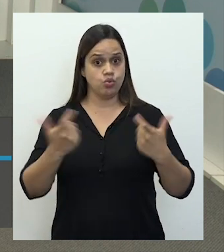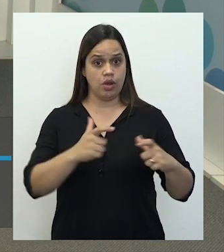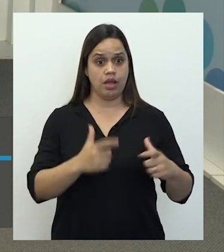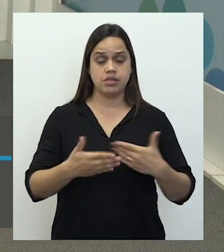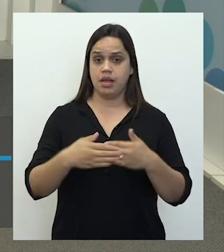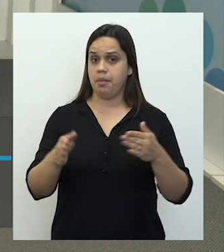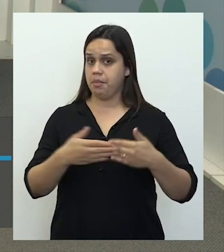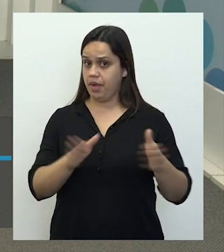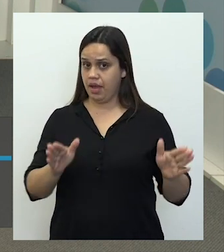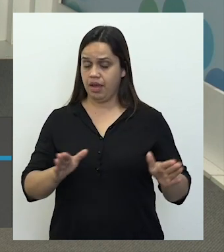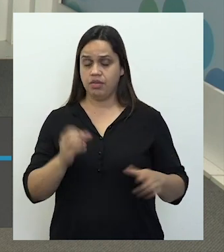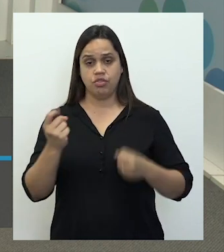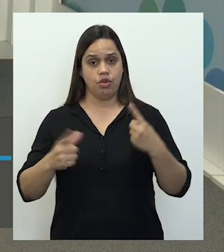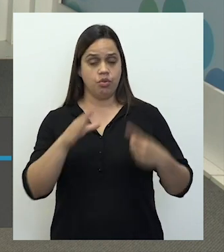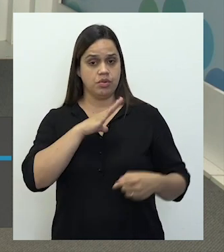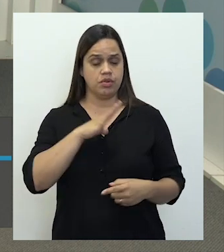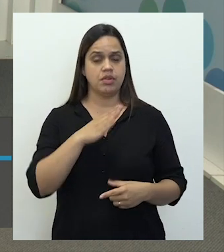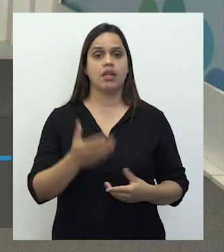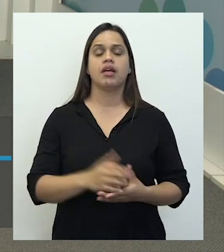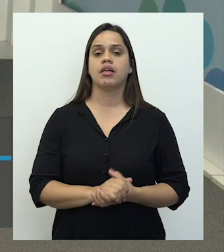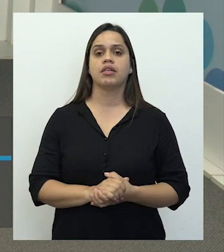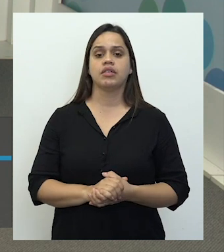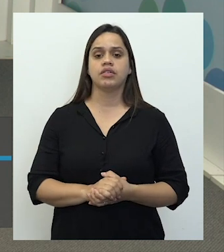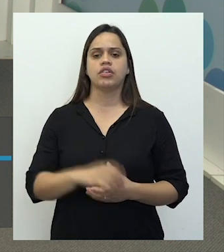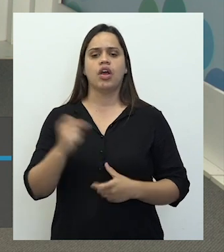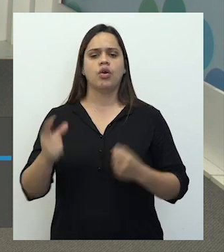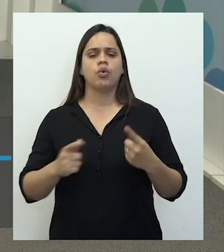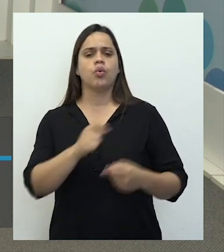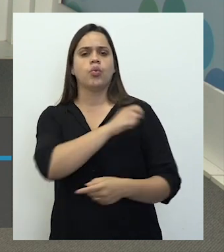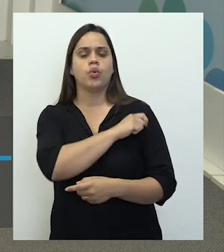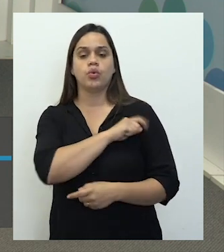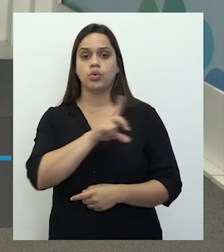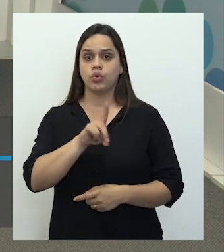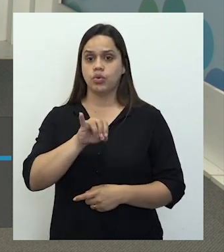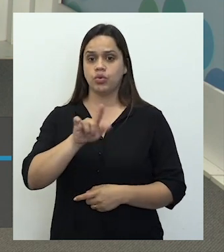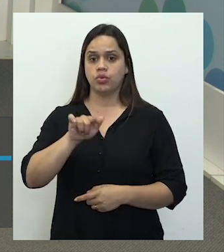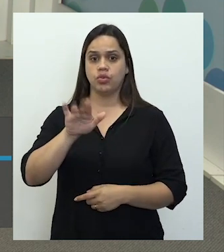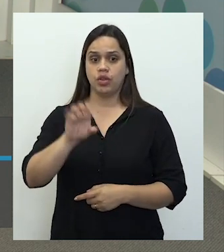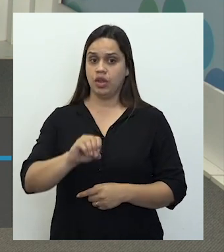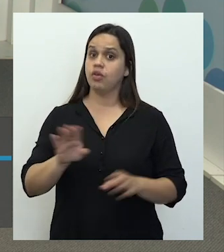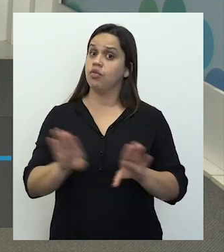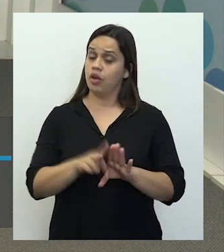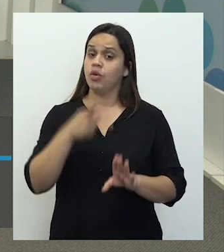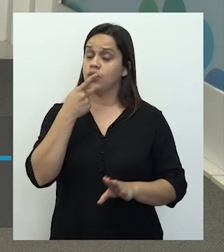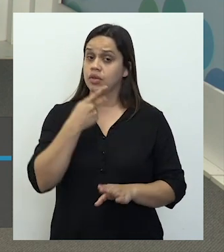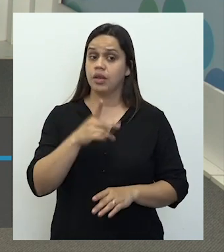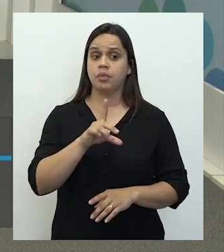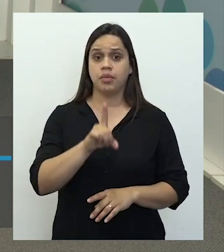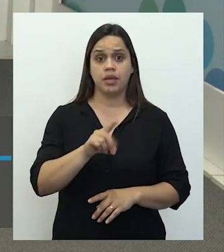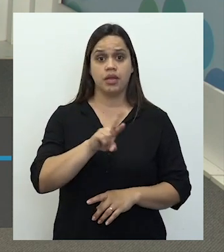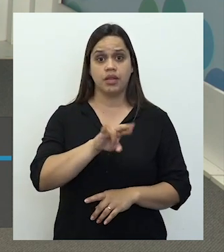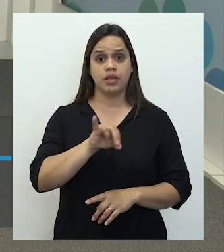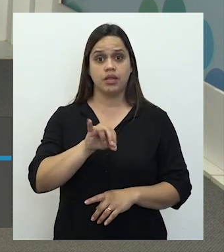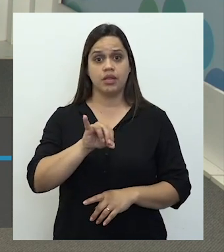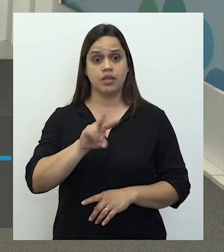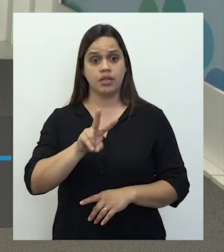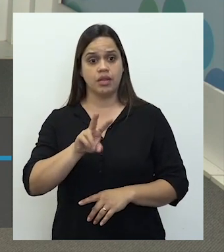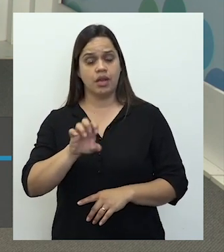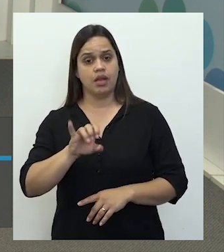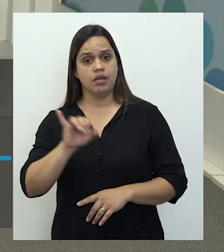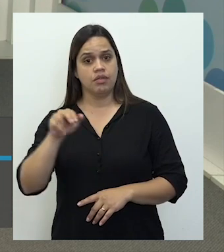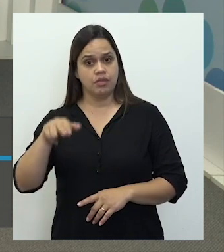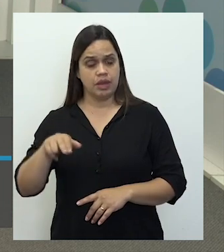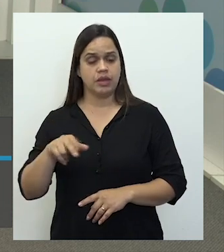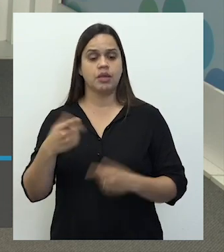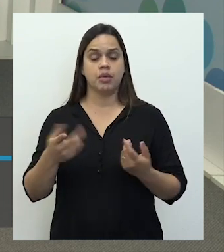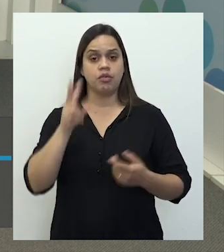em algumas cidades. O aluno Diego de Monte Aprazível diz drive-in. Isso, galera, chegou onde eu queria. Vou colocar na